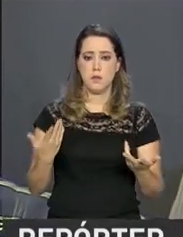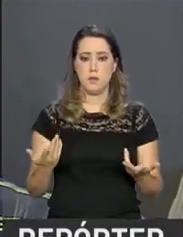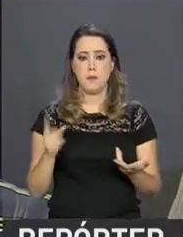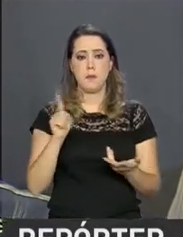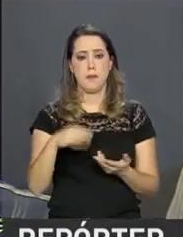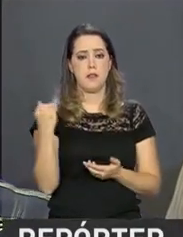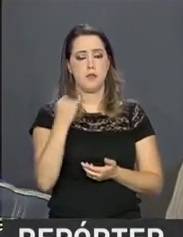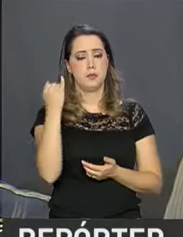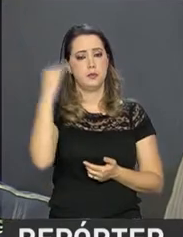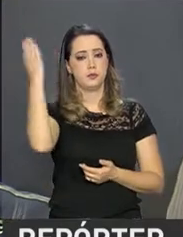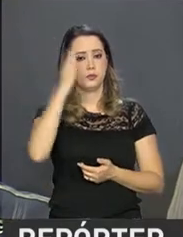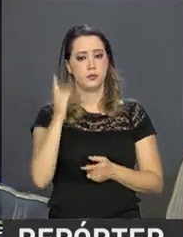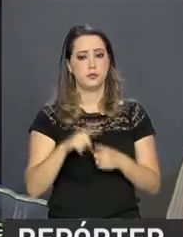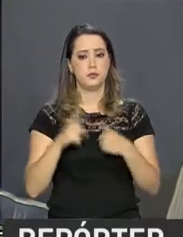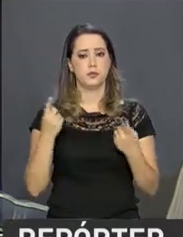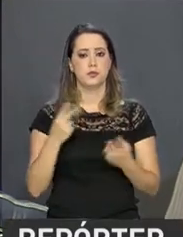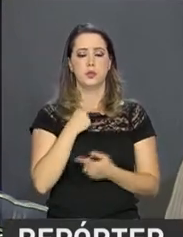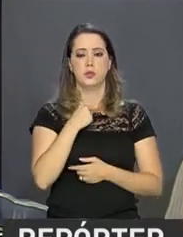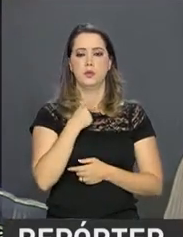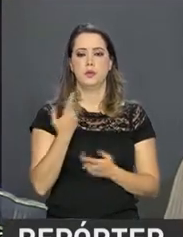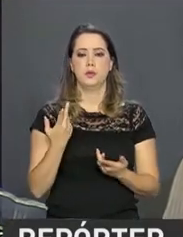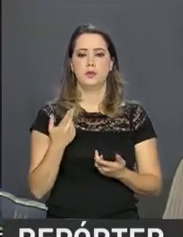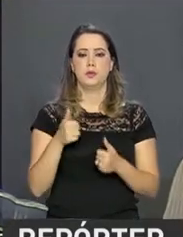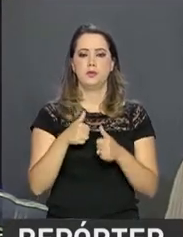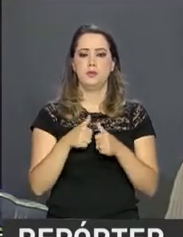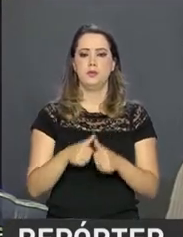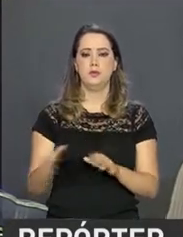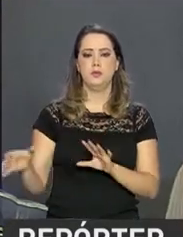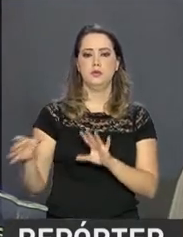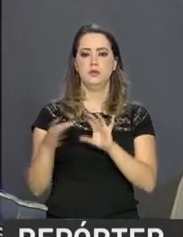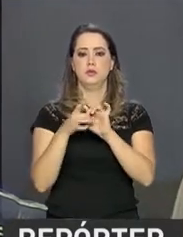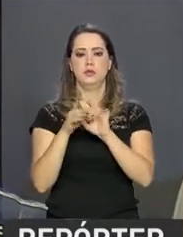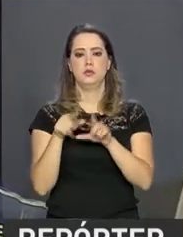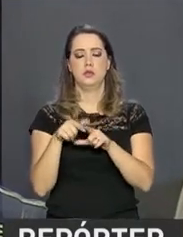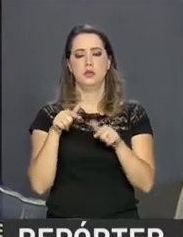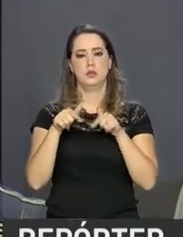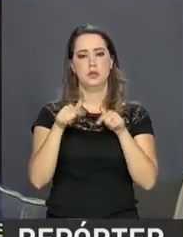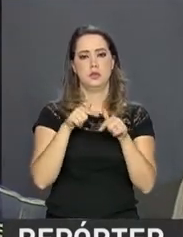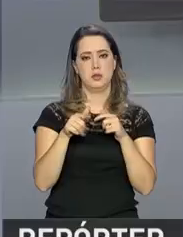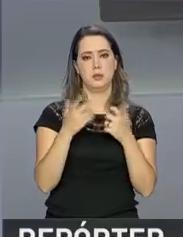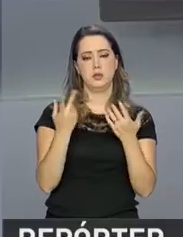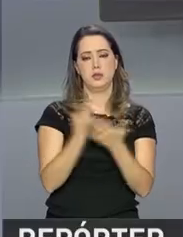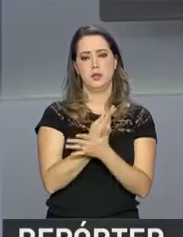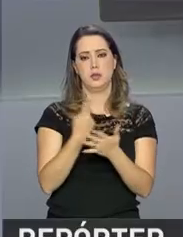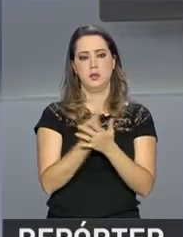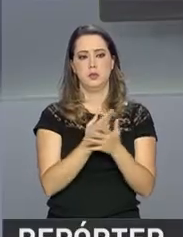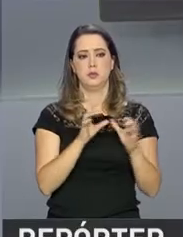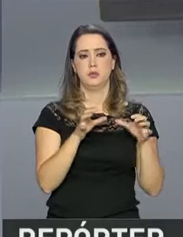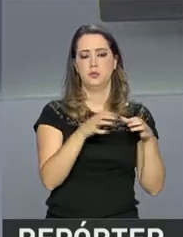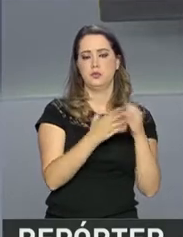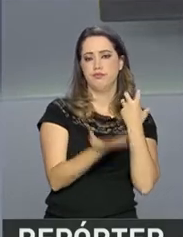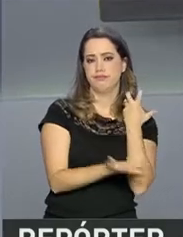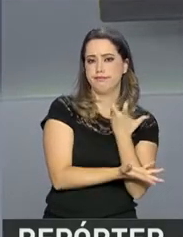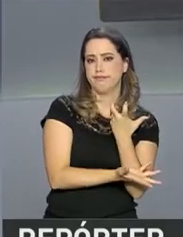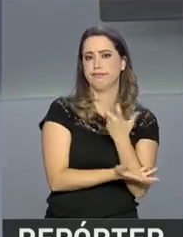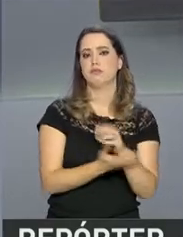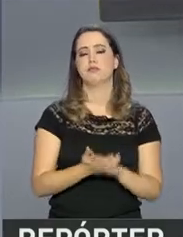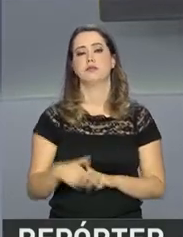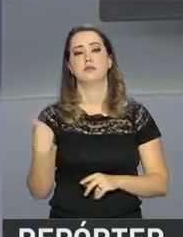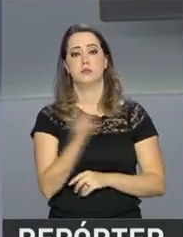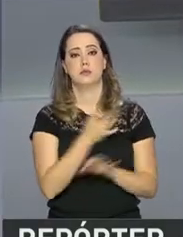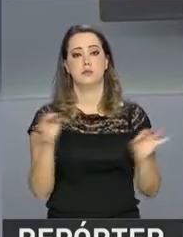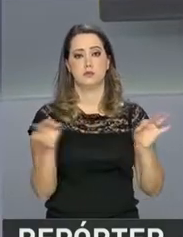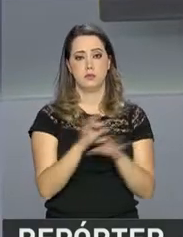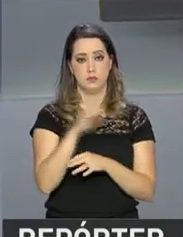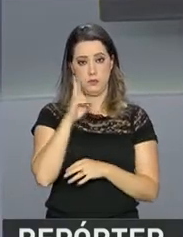para o brasil e que não pode não está associado à actividade criminosa nós ficamos por aqui você